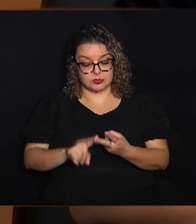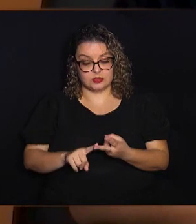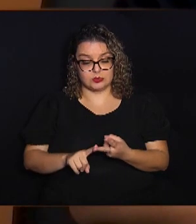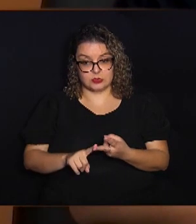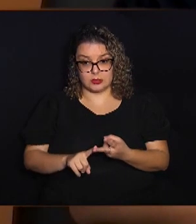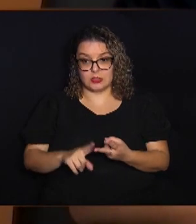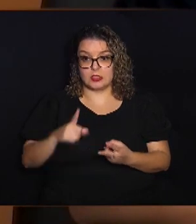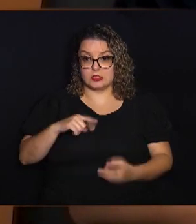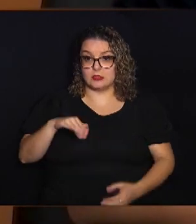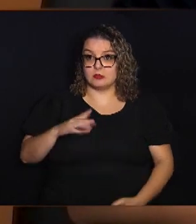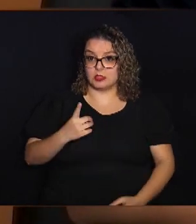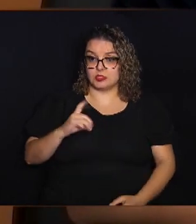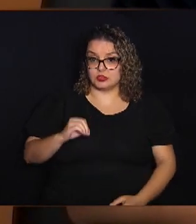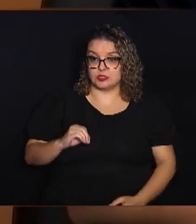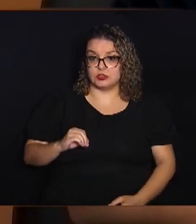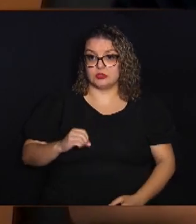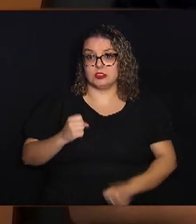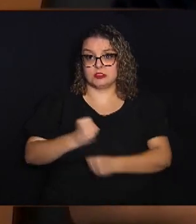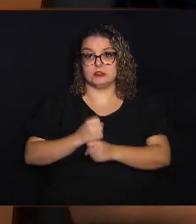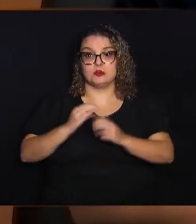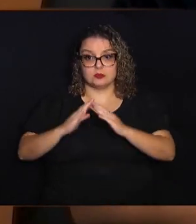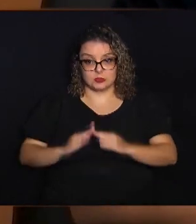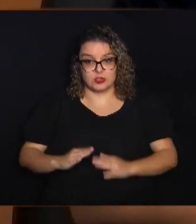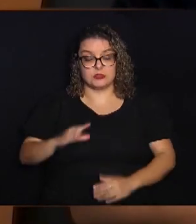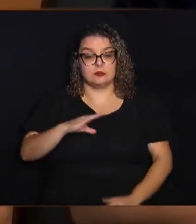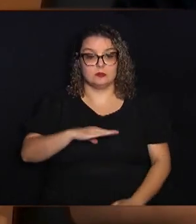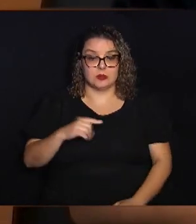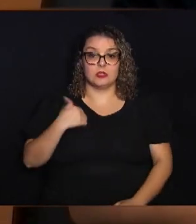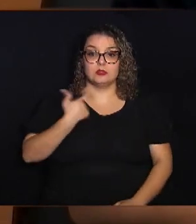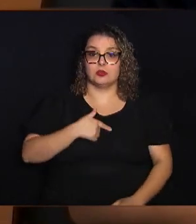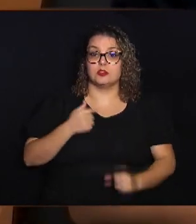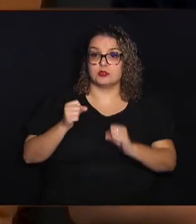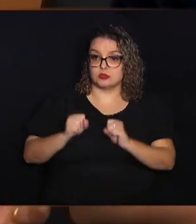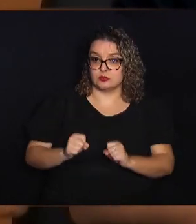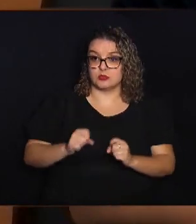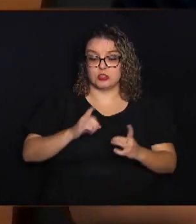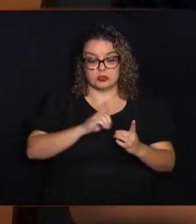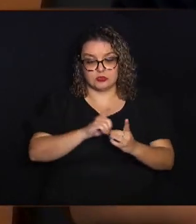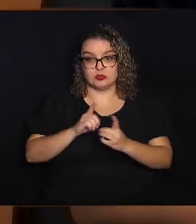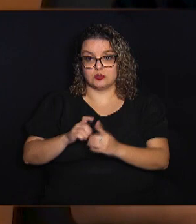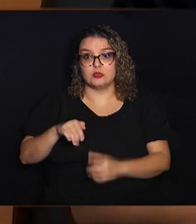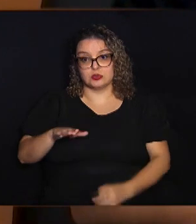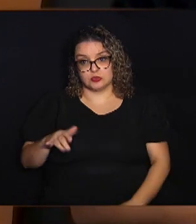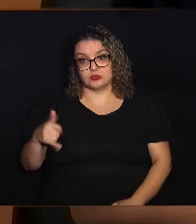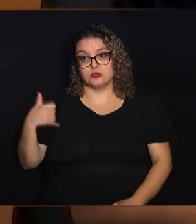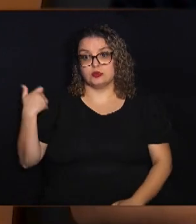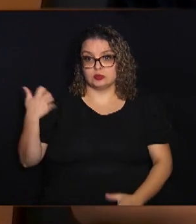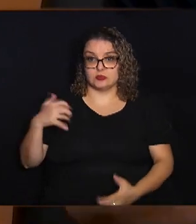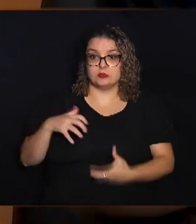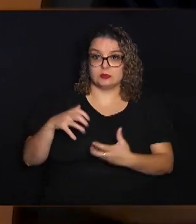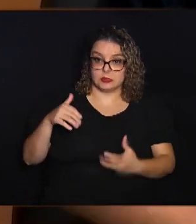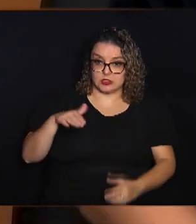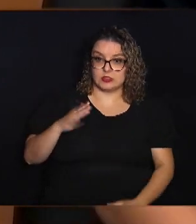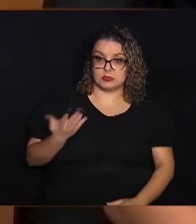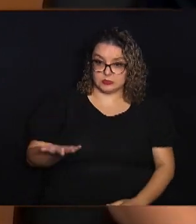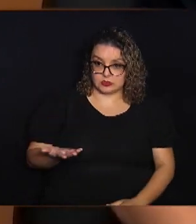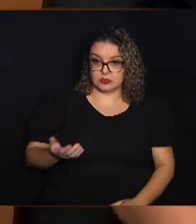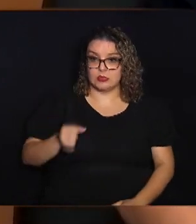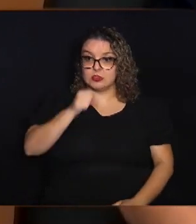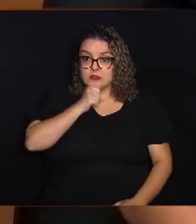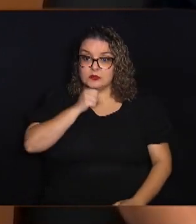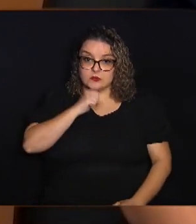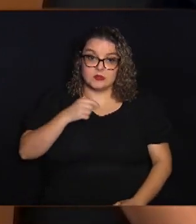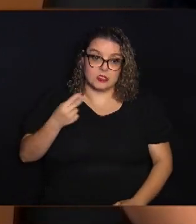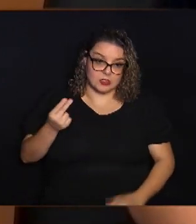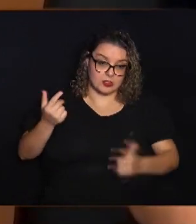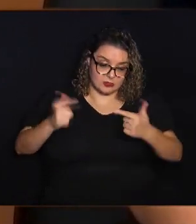mais de 10 anos no município, para que a gente também pudesse contemplar os mais antigos do município. Terceiro, não